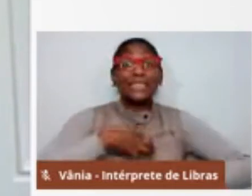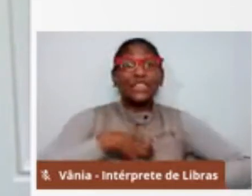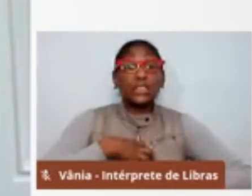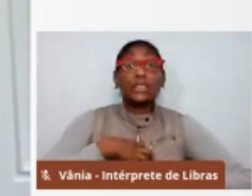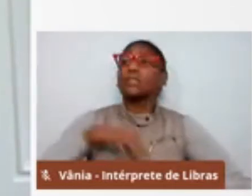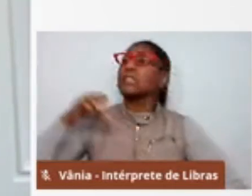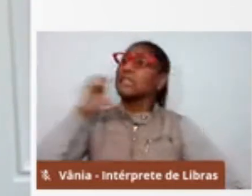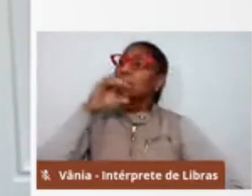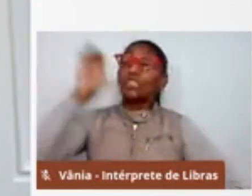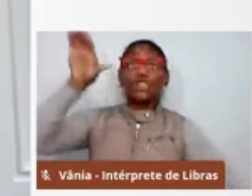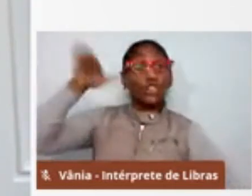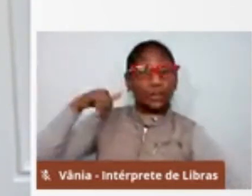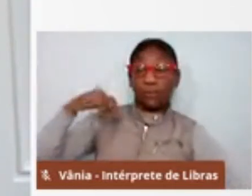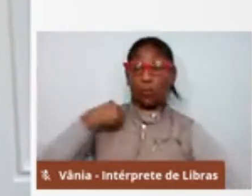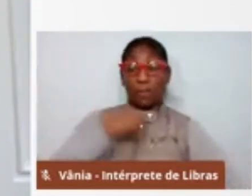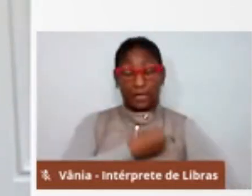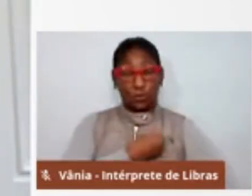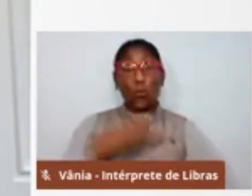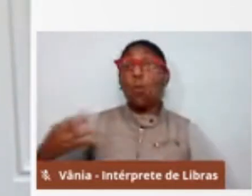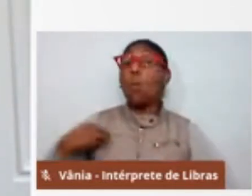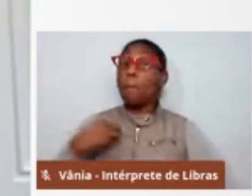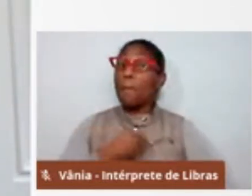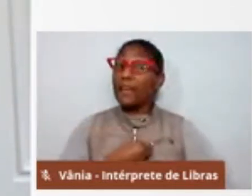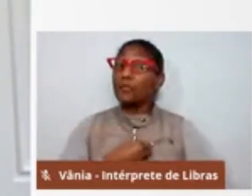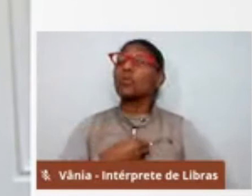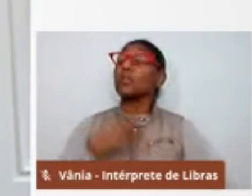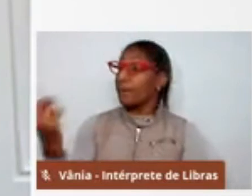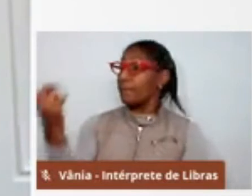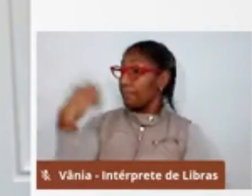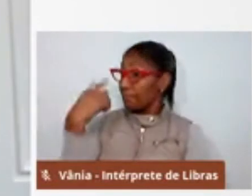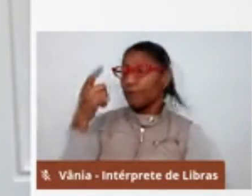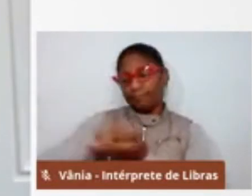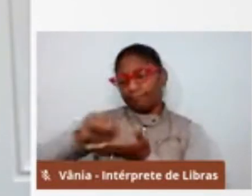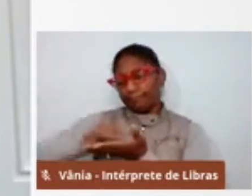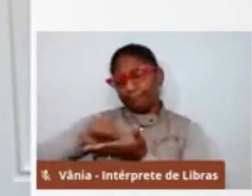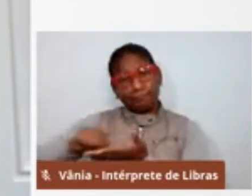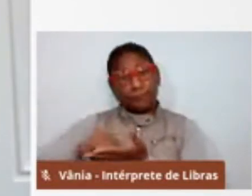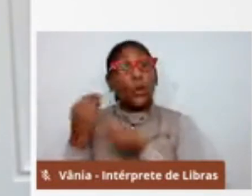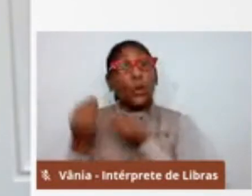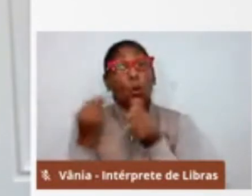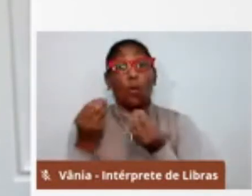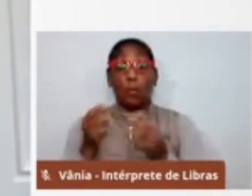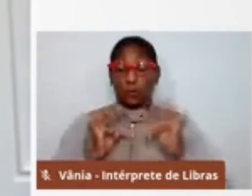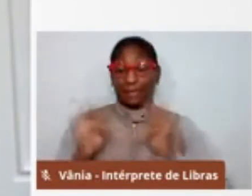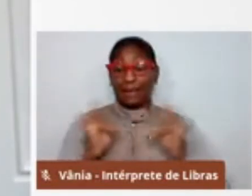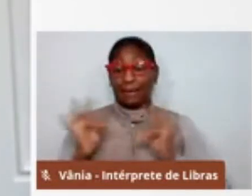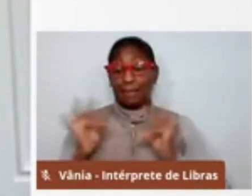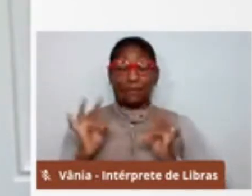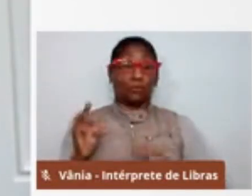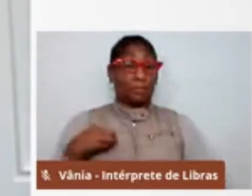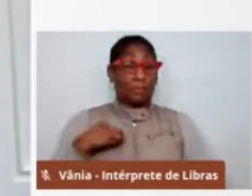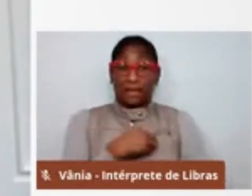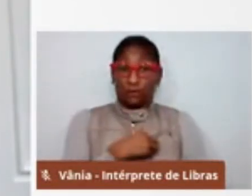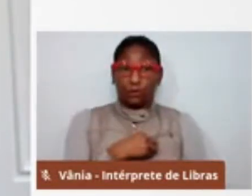que é a autoridade médica que deve definir o tratamento que vai ser ofertado para